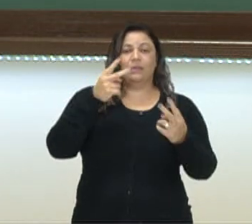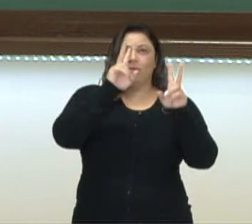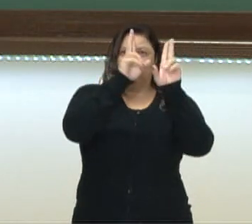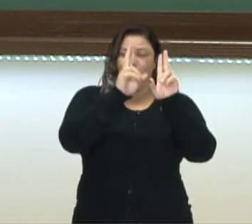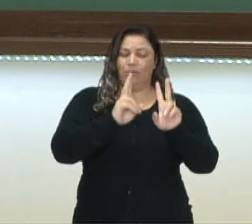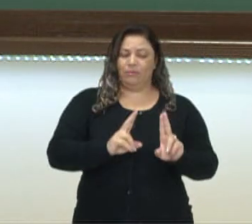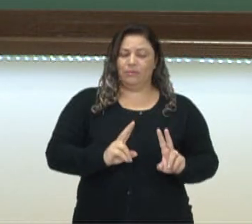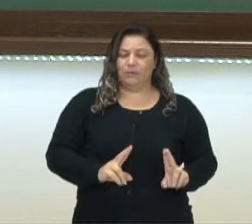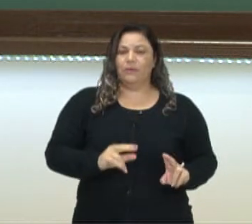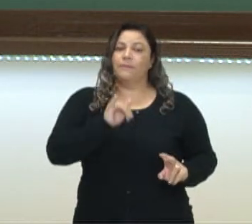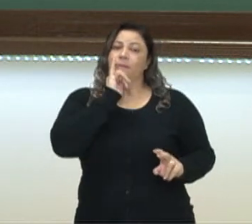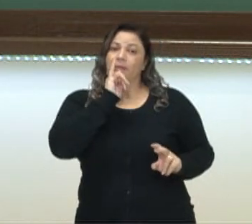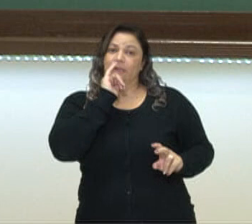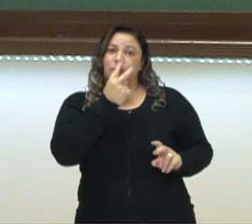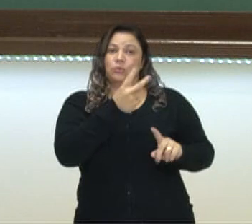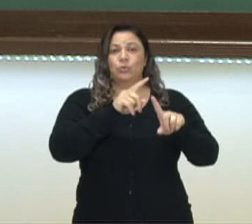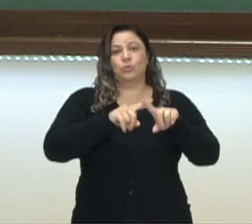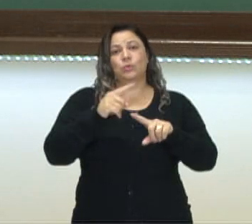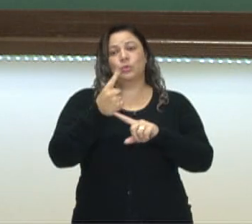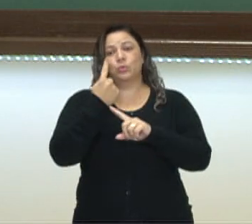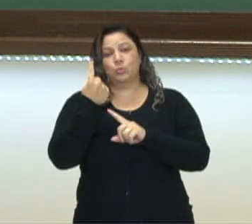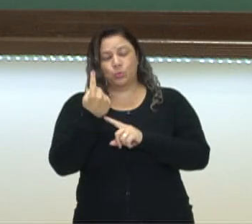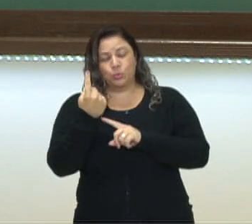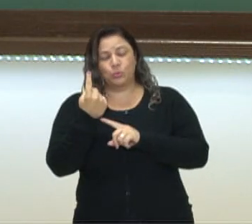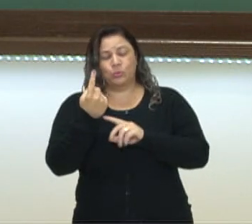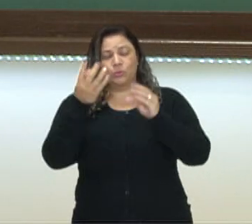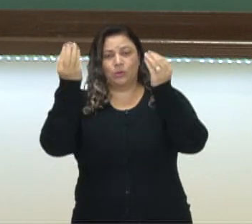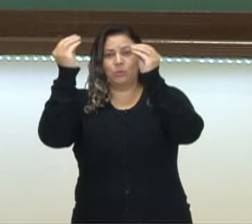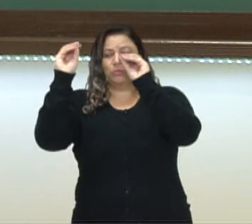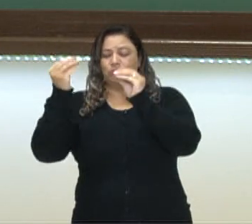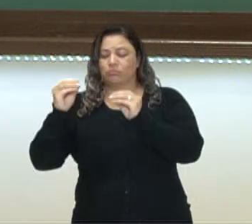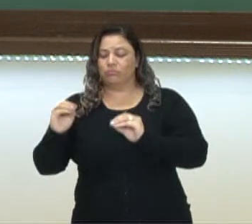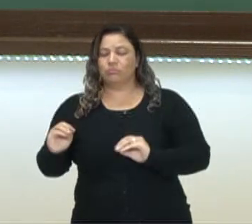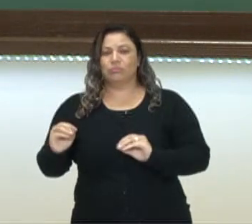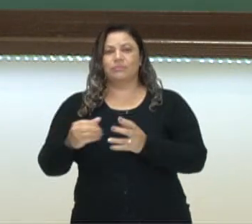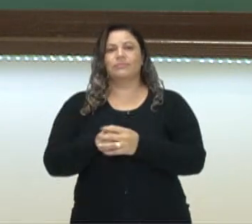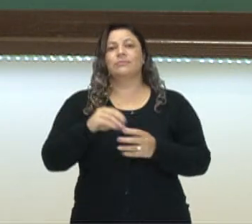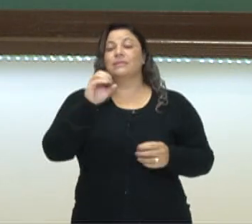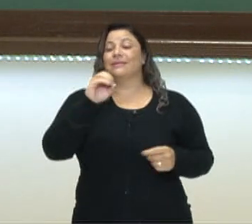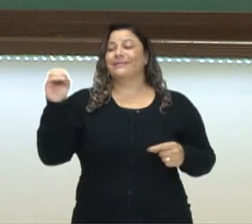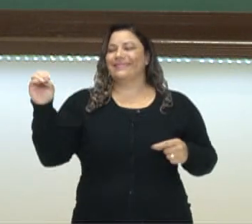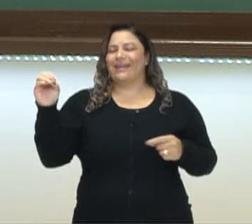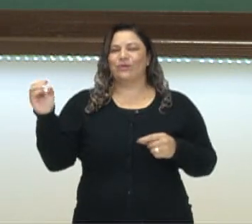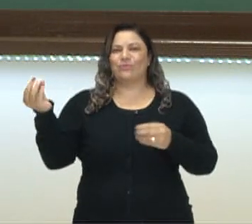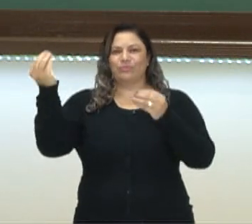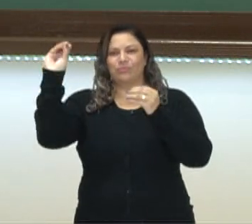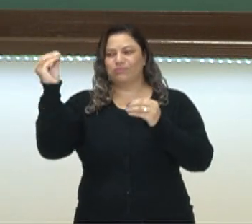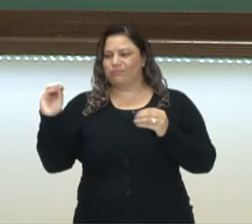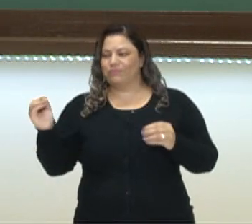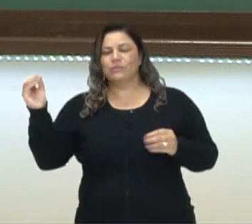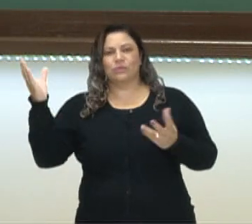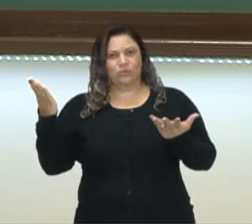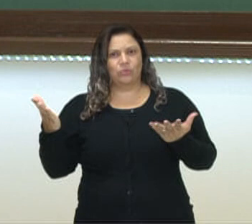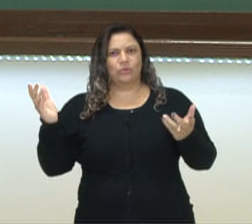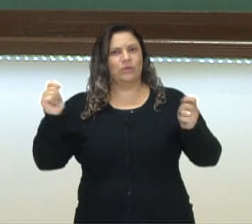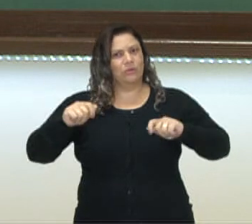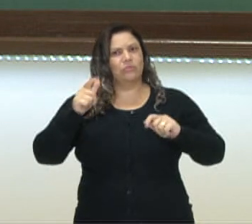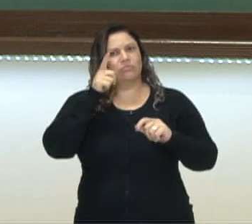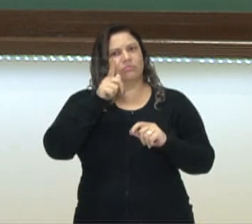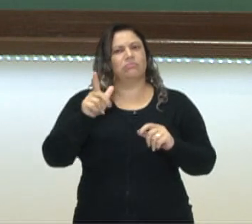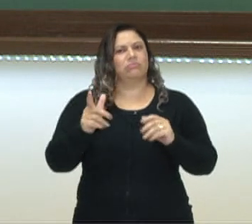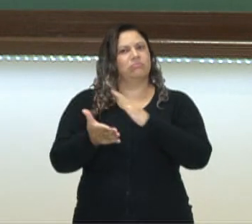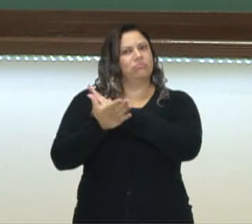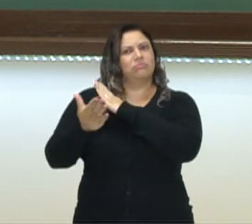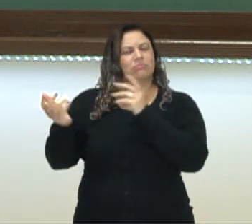exemplo, 2 vezes o 1 e acrescento a quantidade de zeros. Então, isso é um padrão. Então, isso já me ajuda